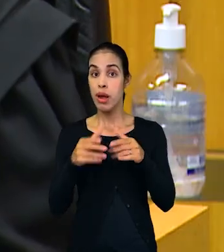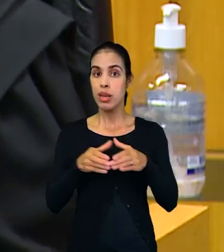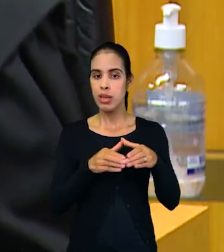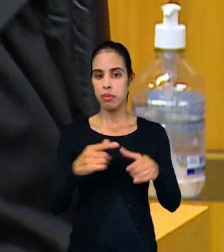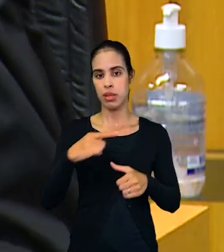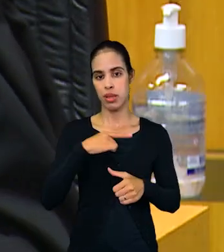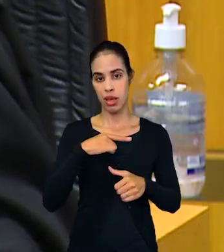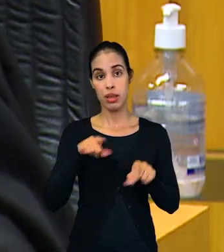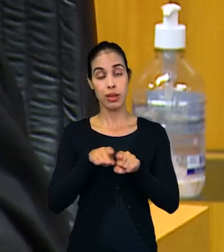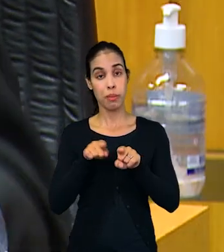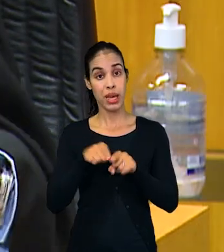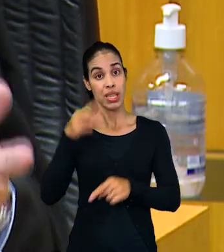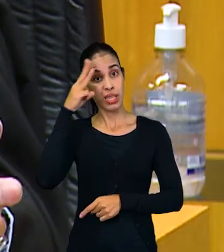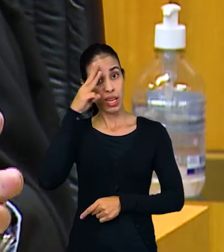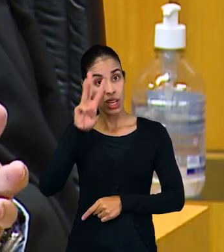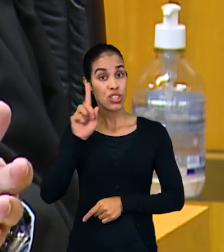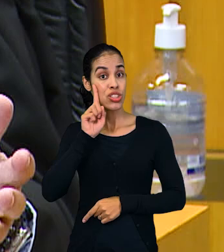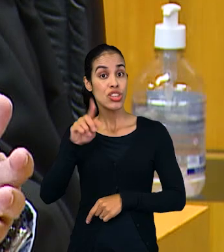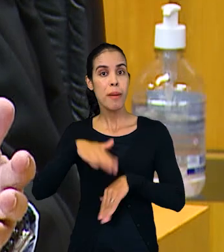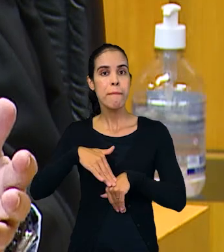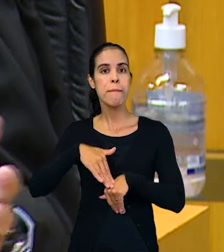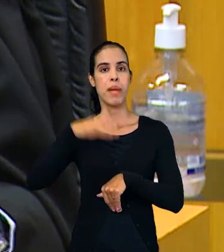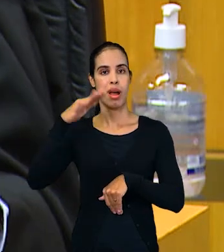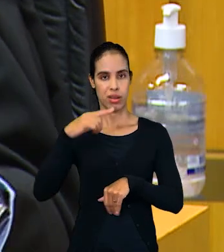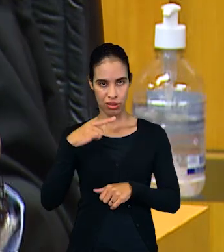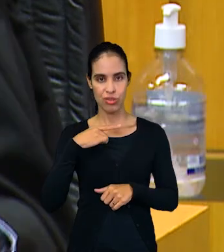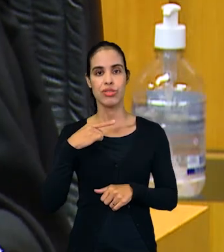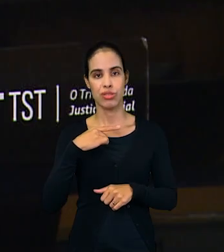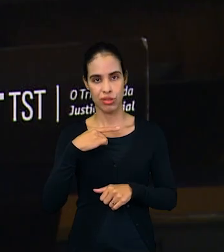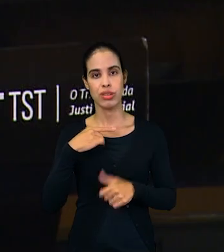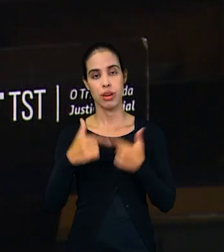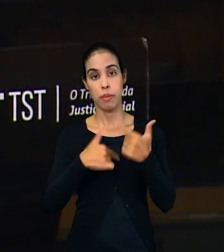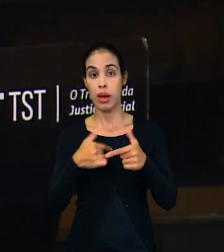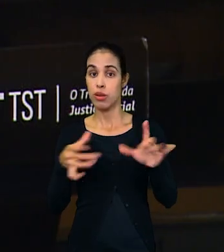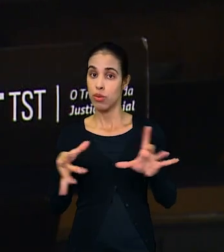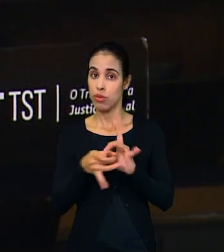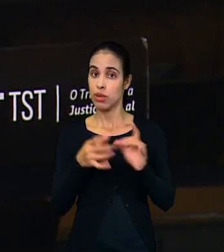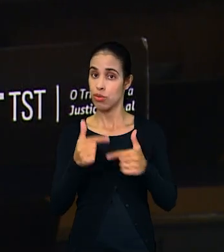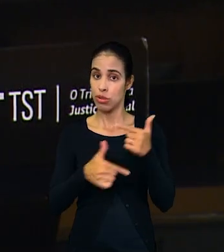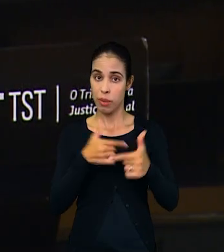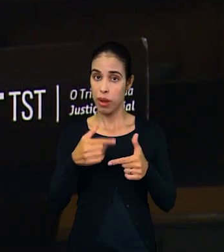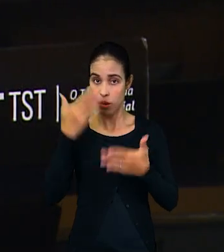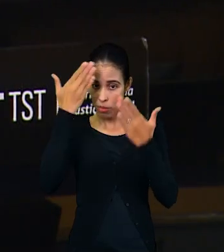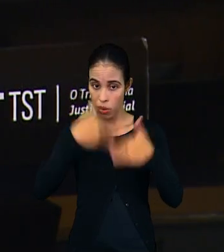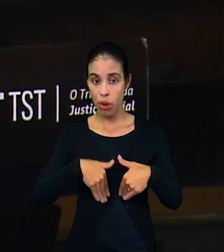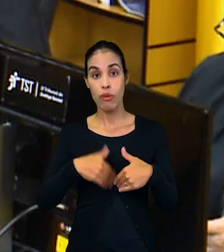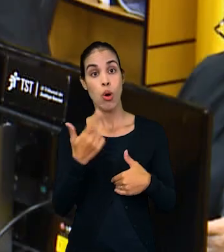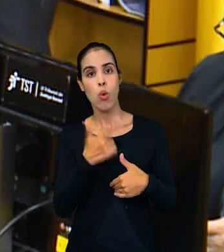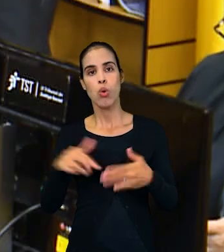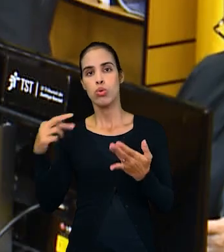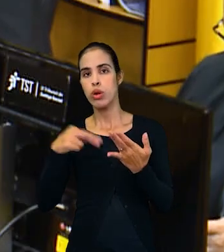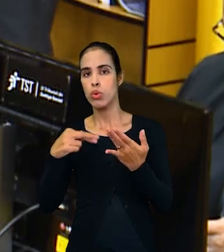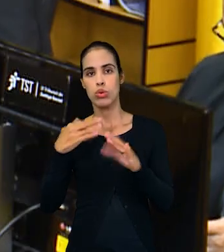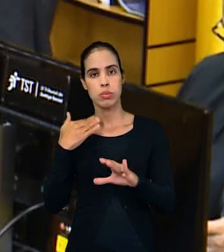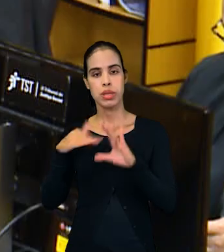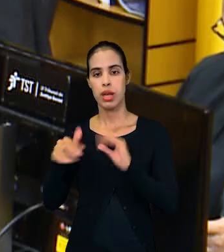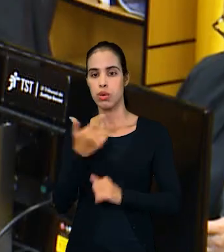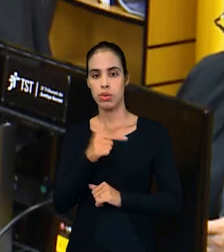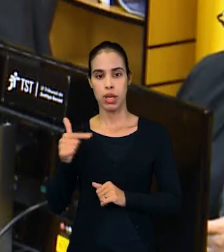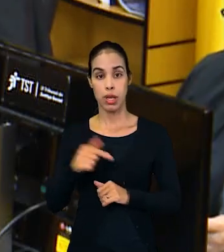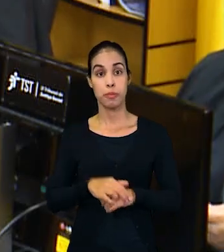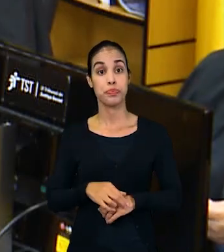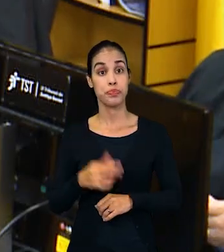a prestação de serviços por mais de 3 dias da semana, o que representa o vínculo de emprego. Não cabe